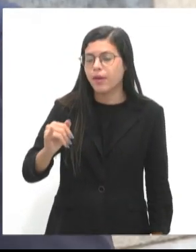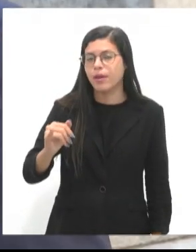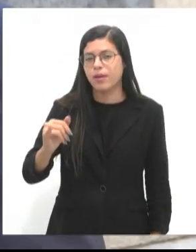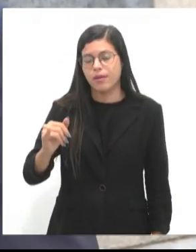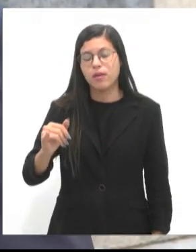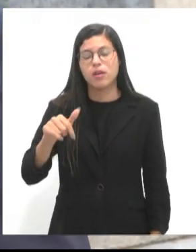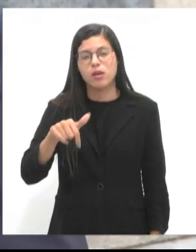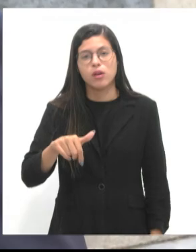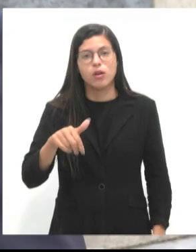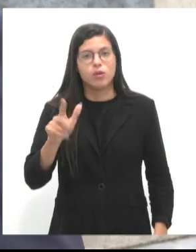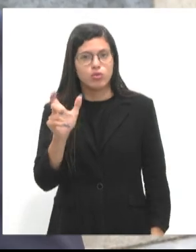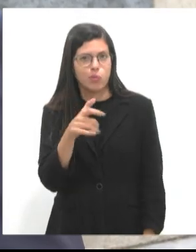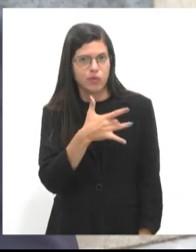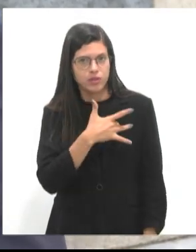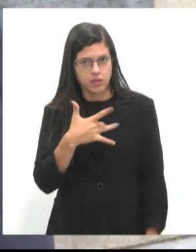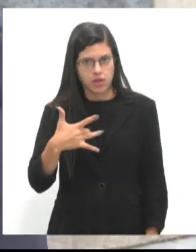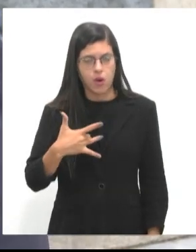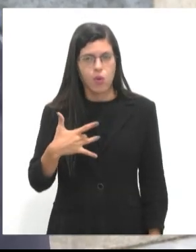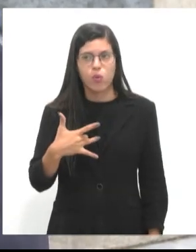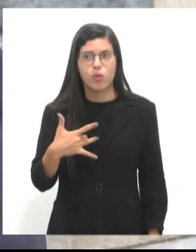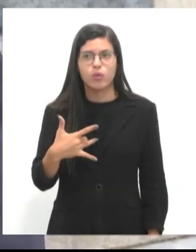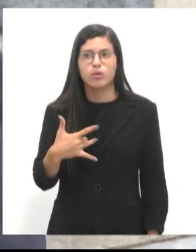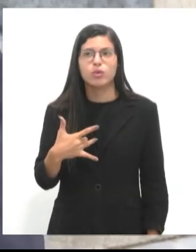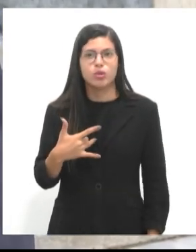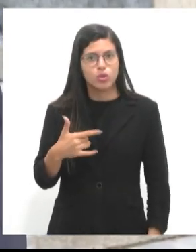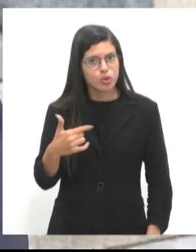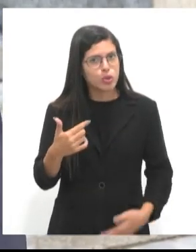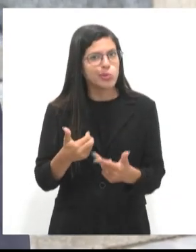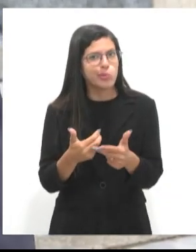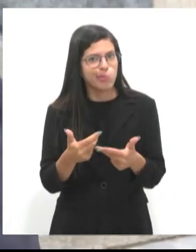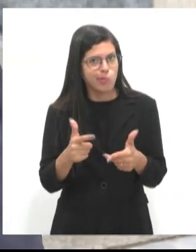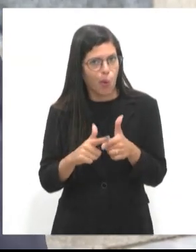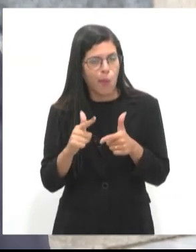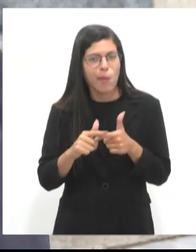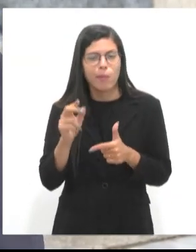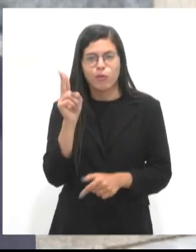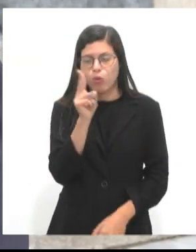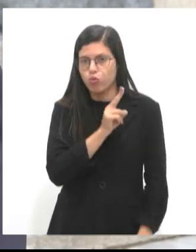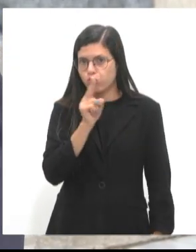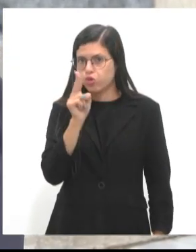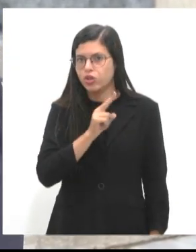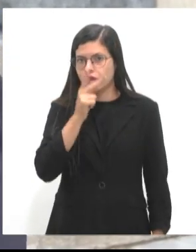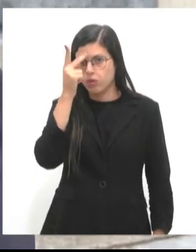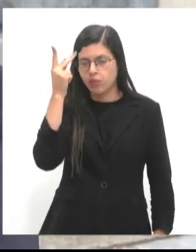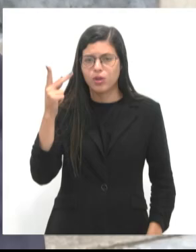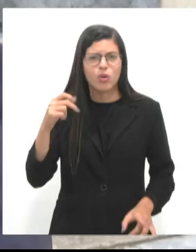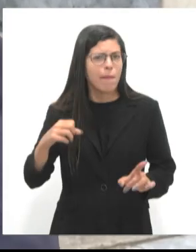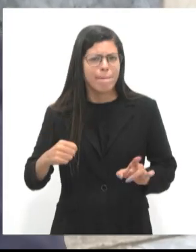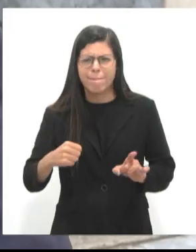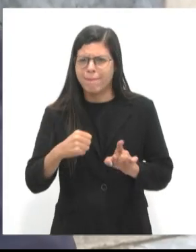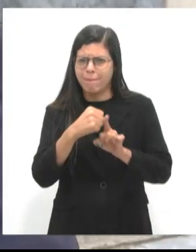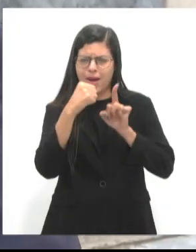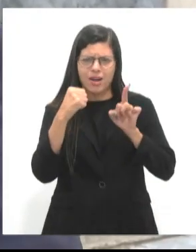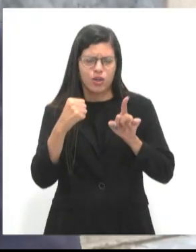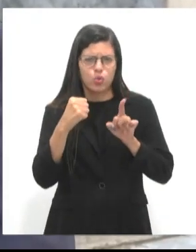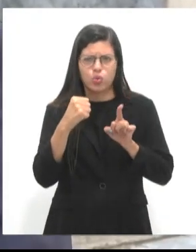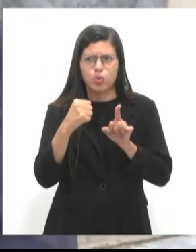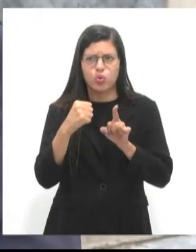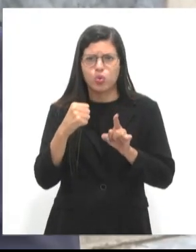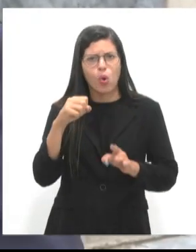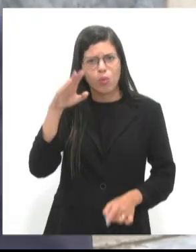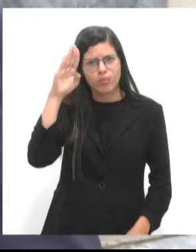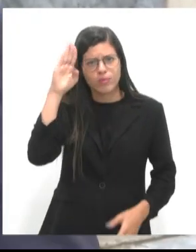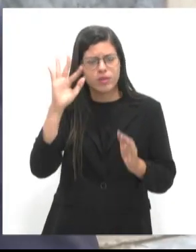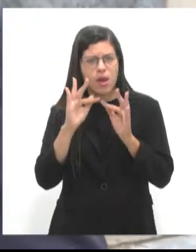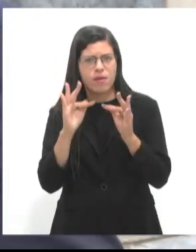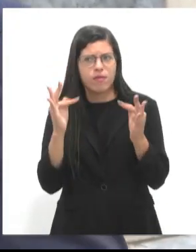saúde, uma questão que ainda é muito urgente para as pessoas e que atingiu frontalmente as